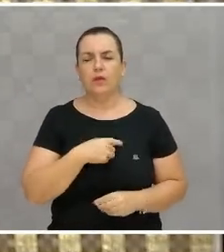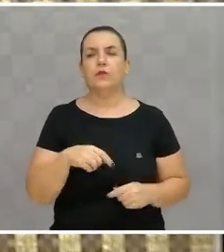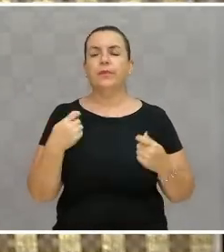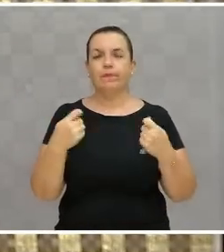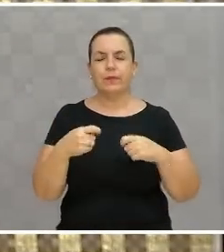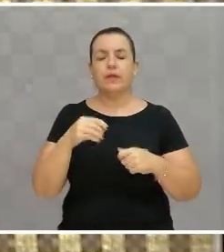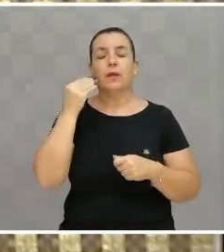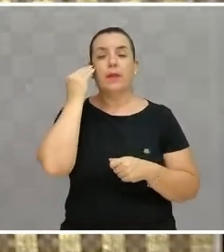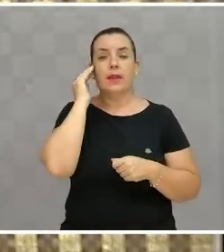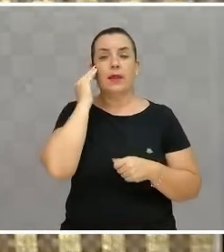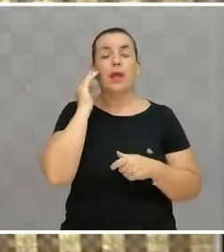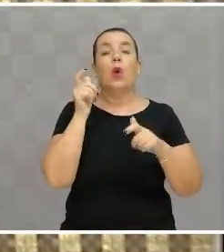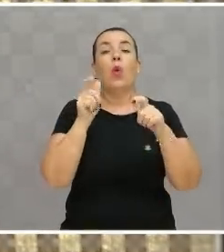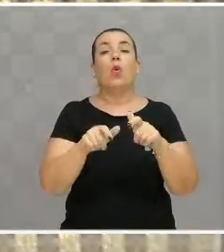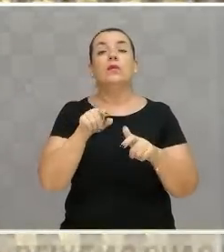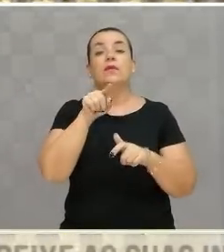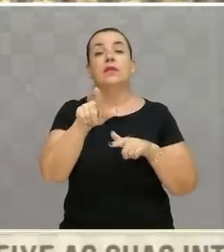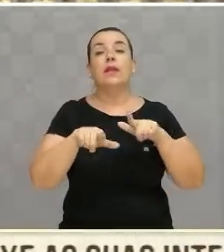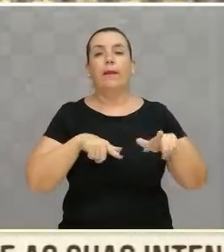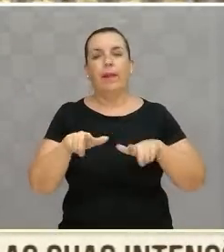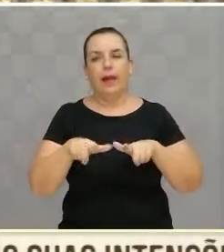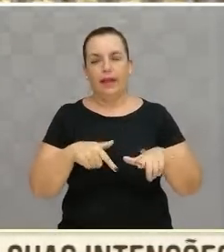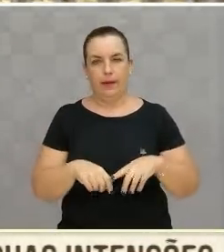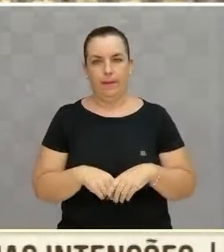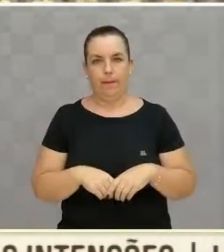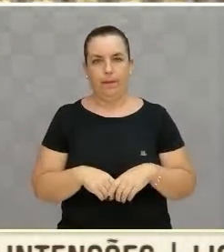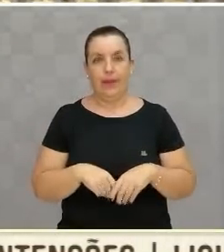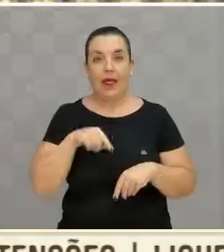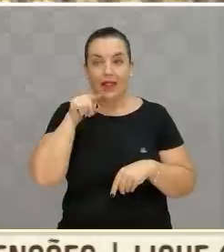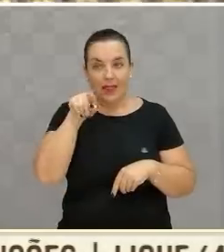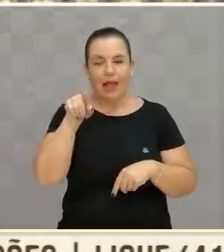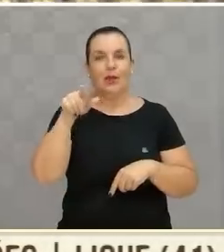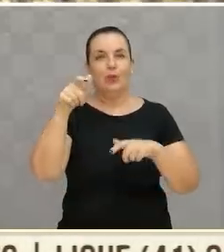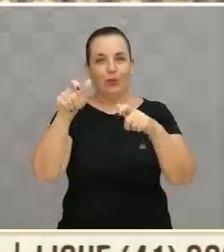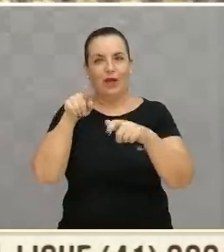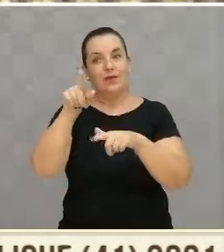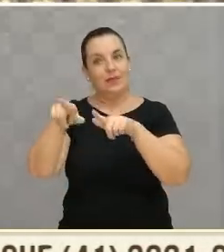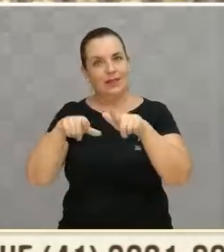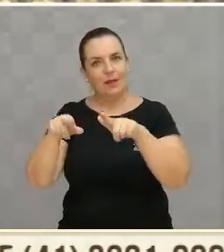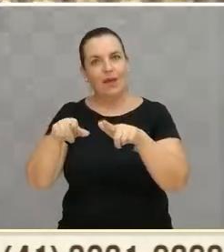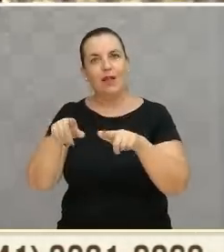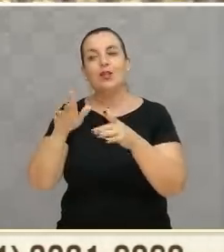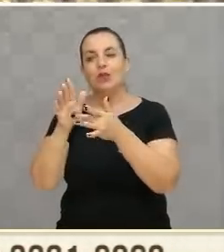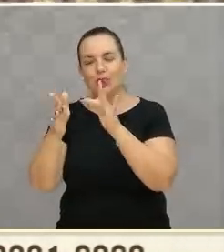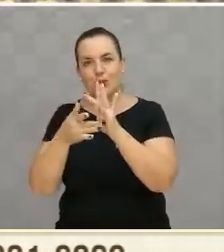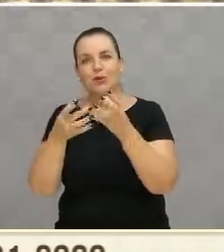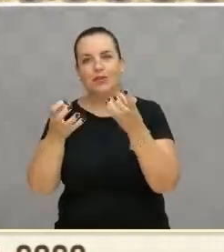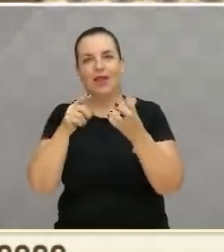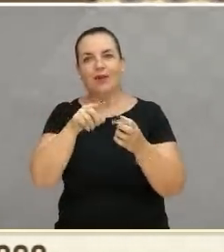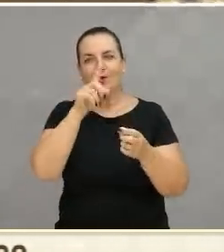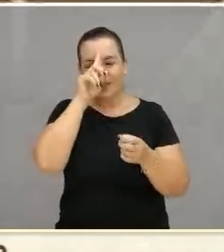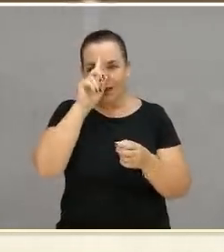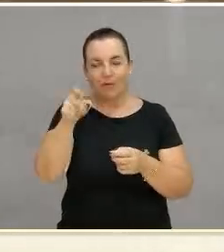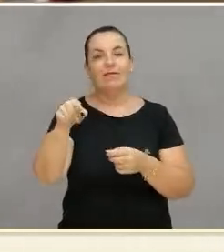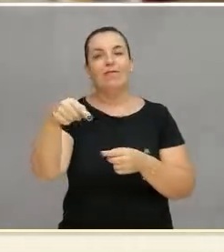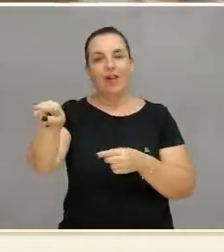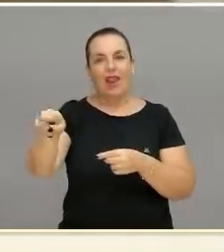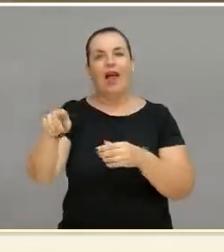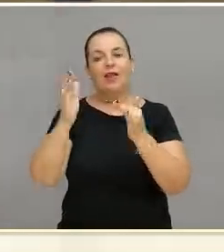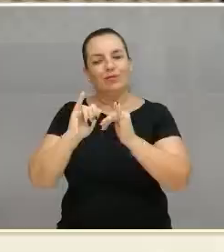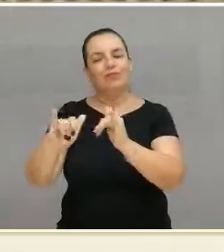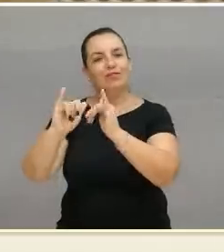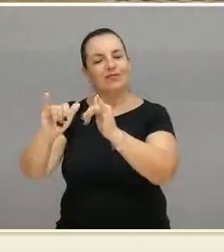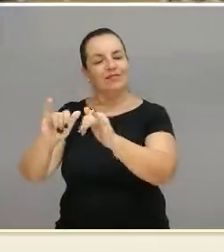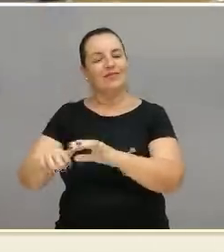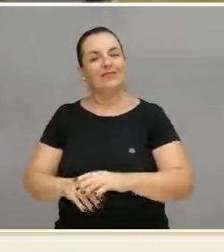entender onde você trabalha. Naquele lugar você é o enviado de Jesus. São Pio de Pietrelcina disse